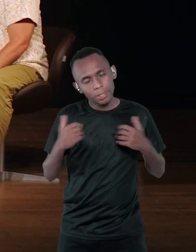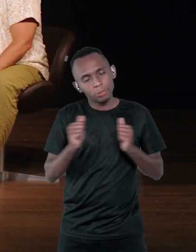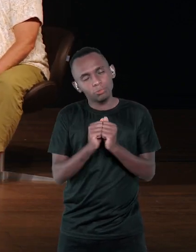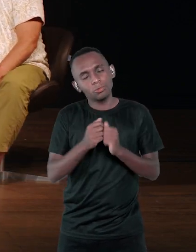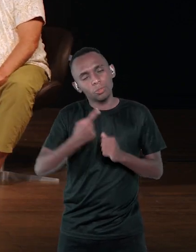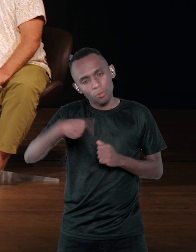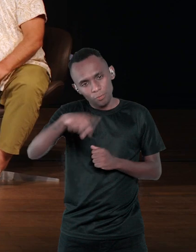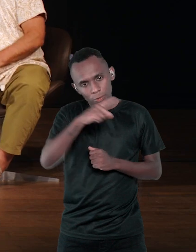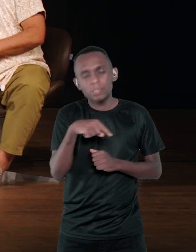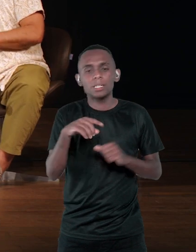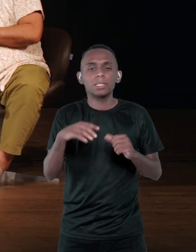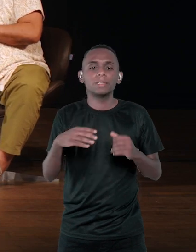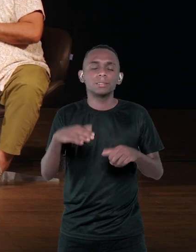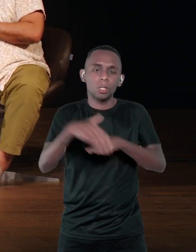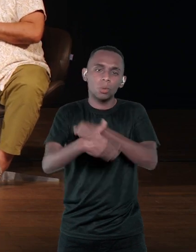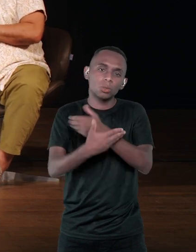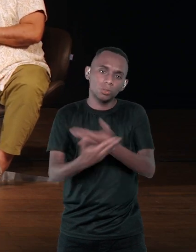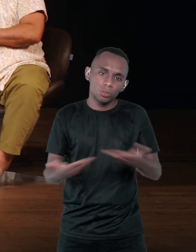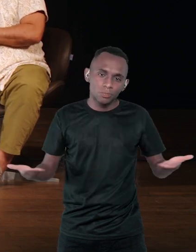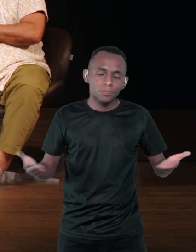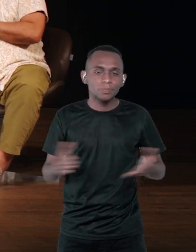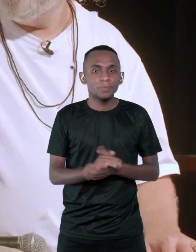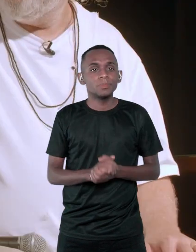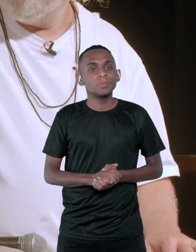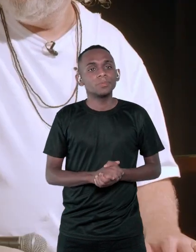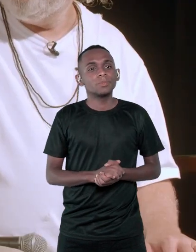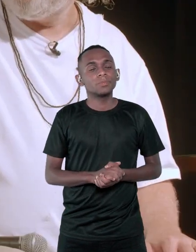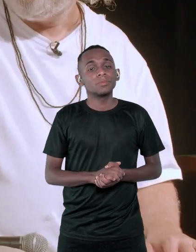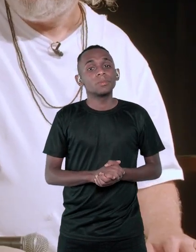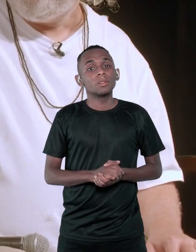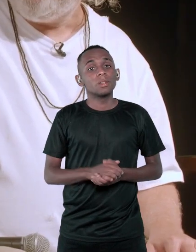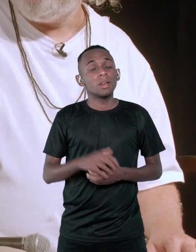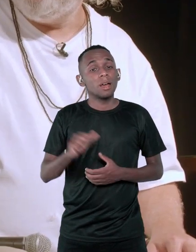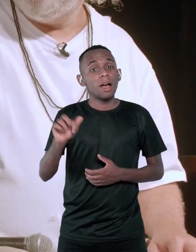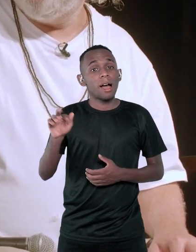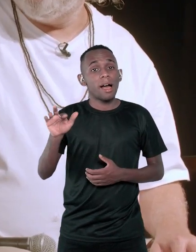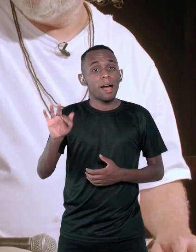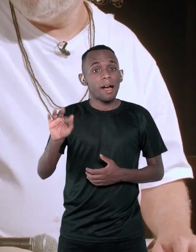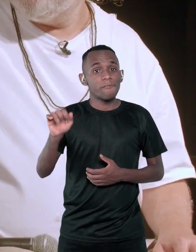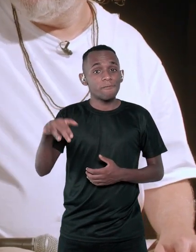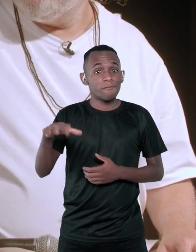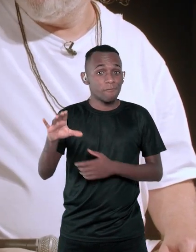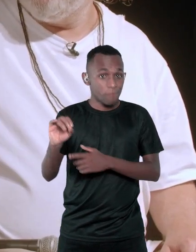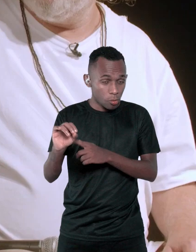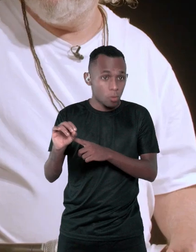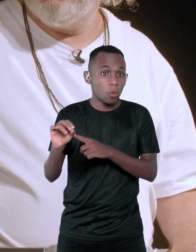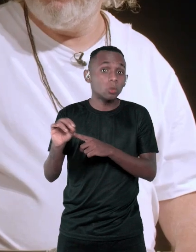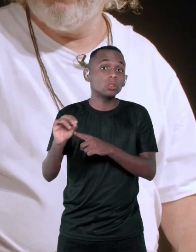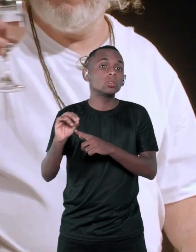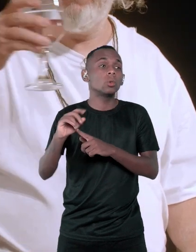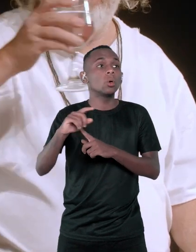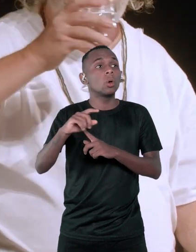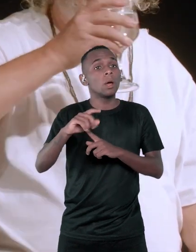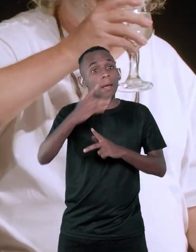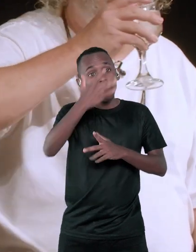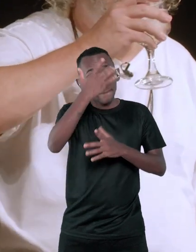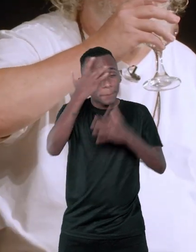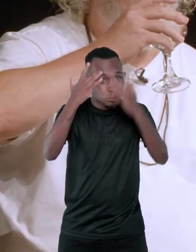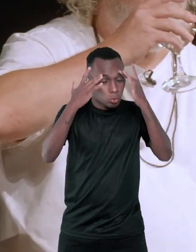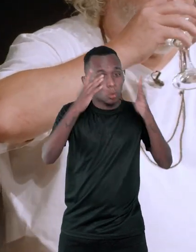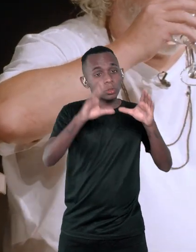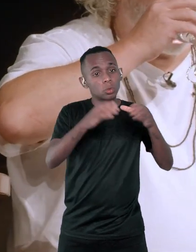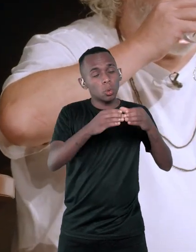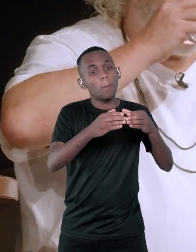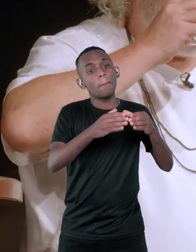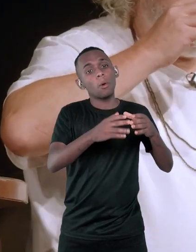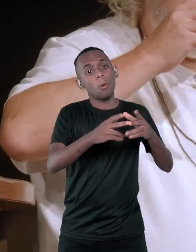vocês essa noite. O Afonso atendendo a um pedido manifestado pelos professores que estão nos nossos